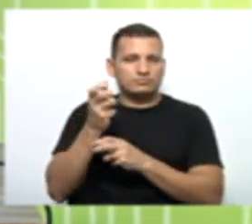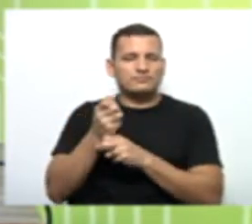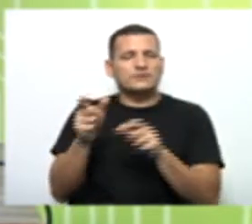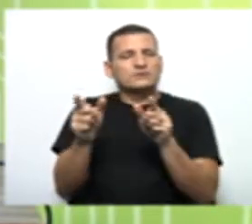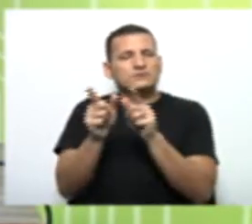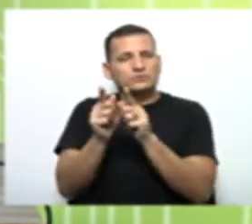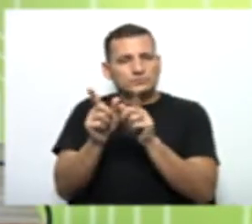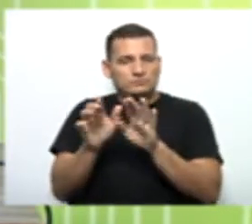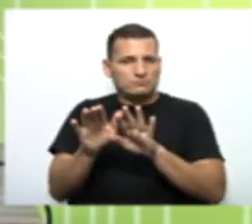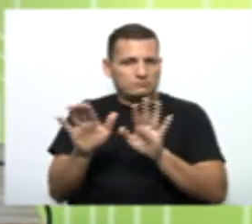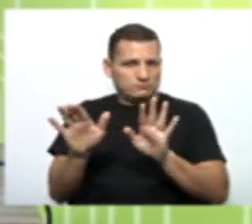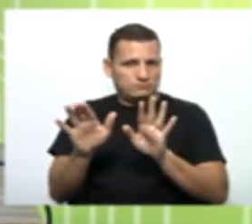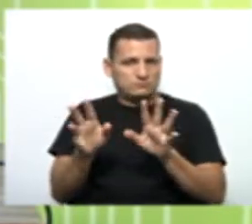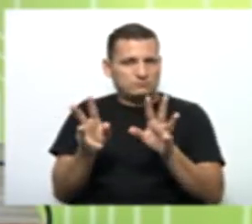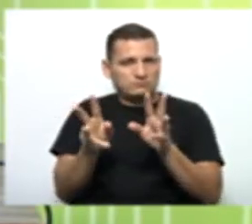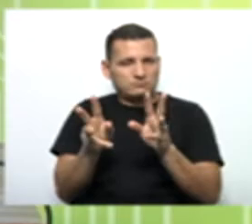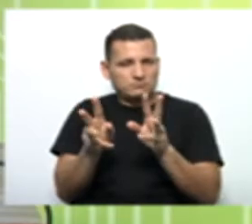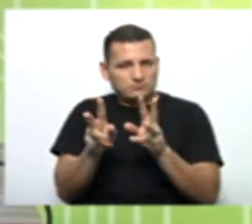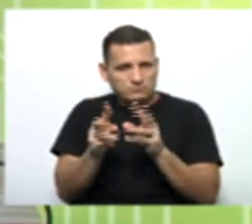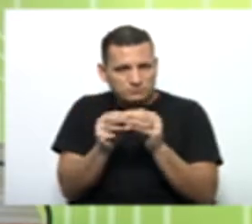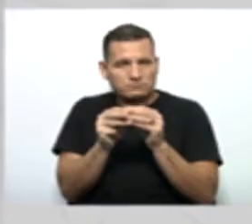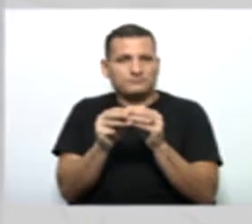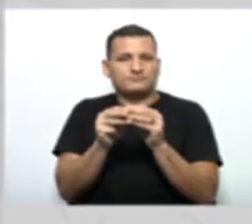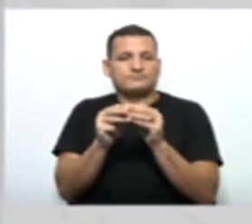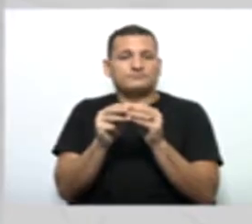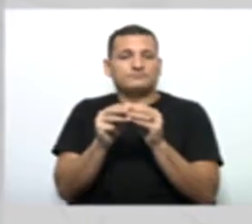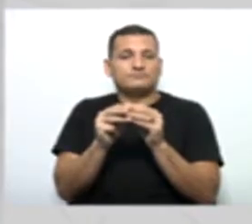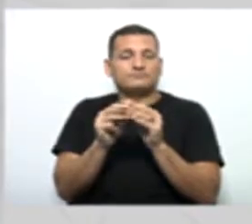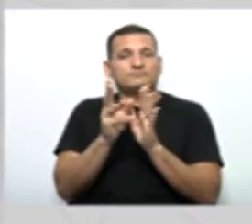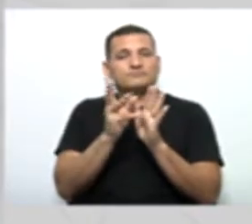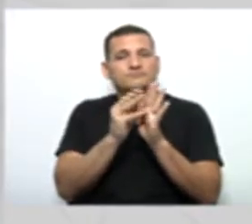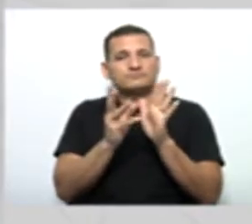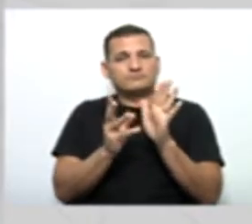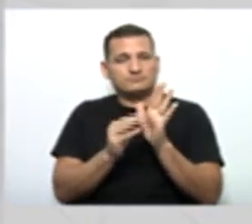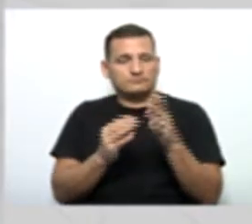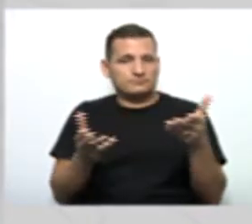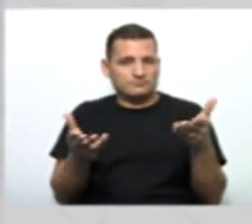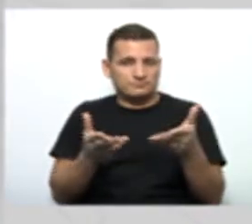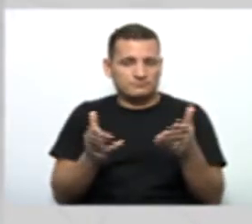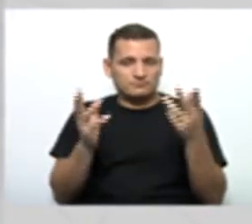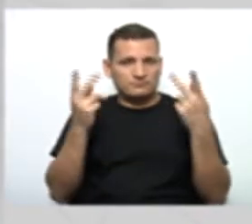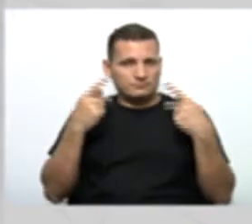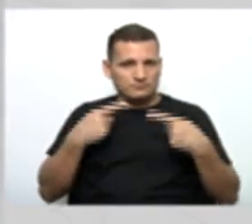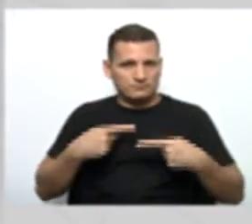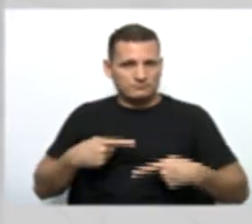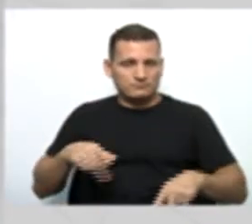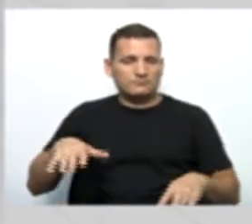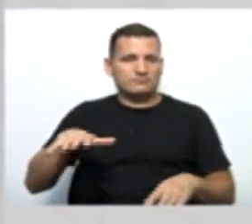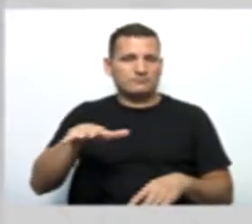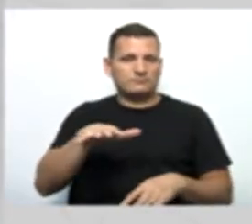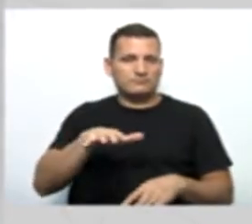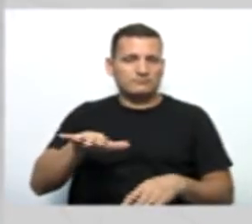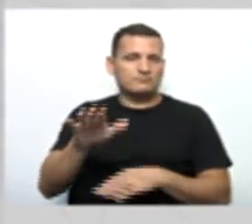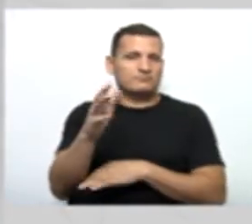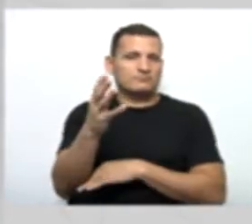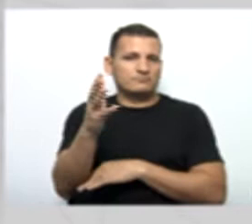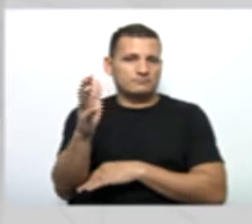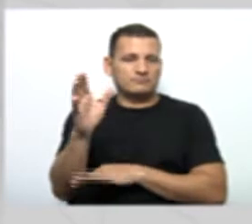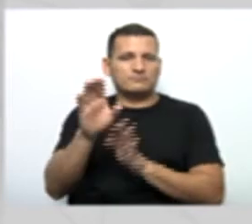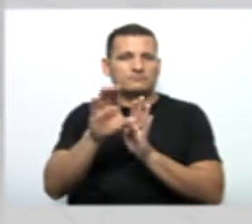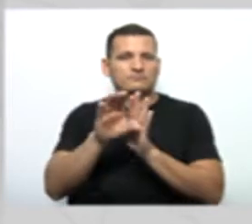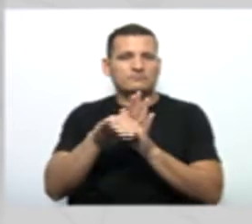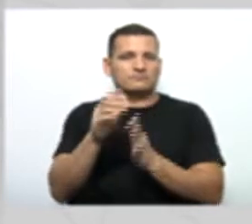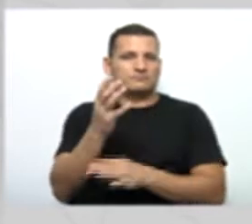resumida, mais sintetizada. Então, o conteúdo de hoje é o homem e o meio ambiente, conceito de meio ambiente, evolução